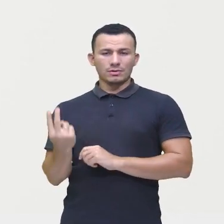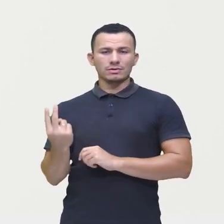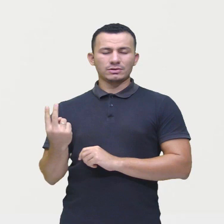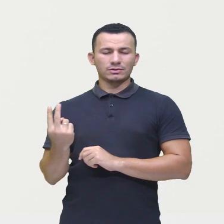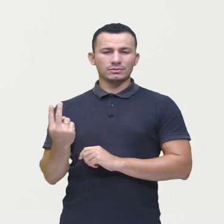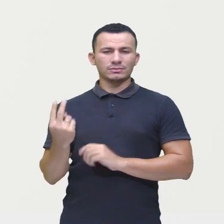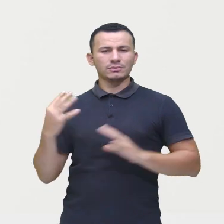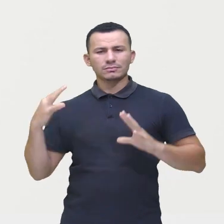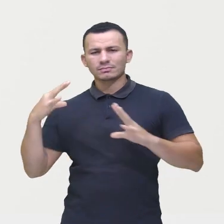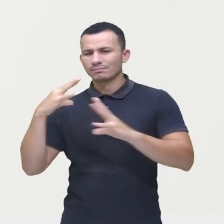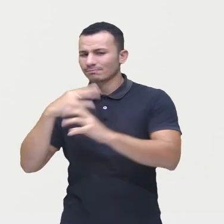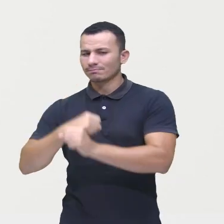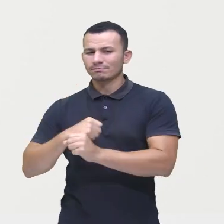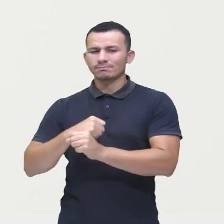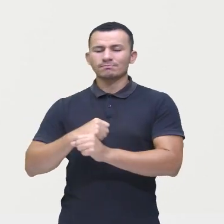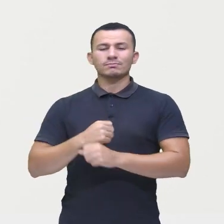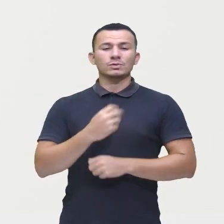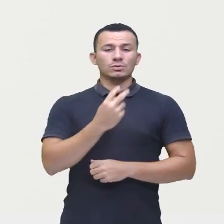quanto?